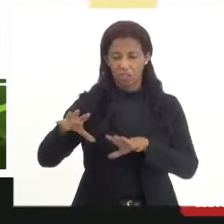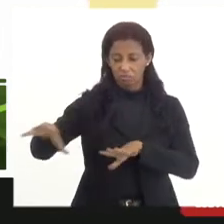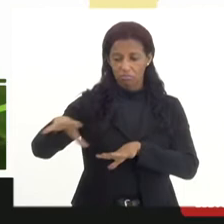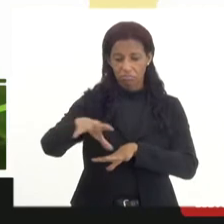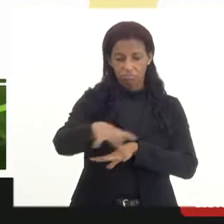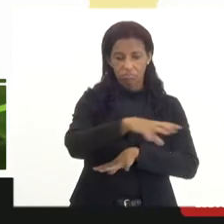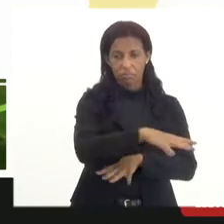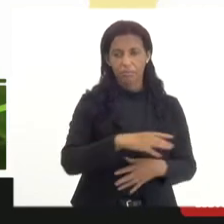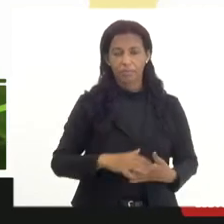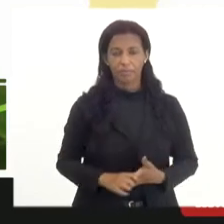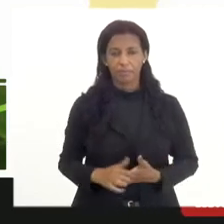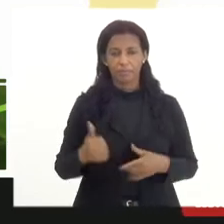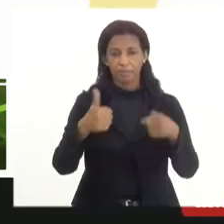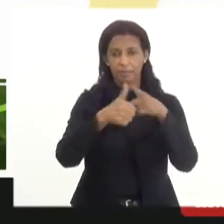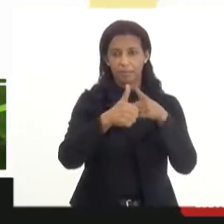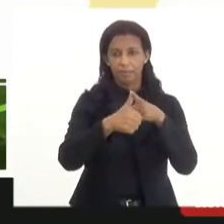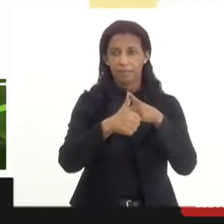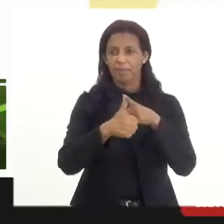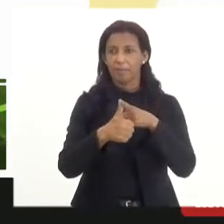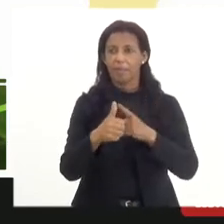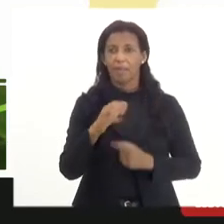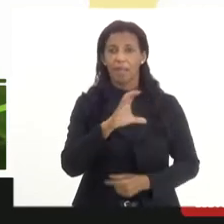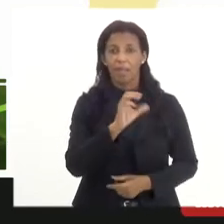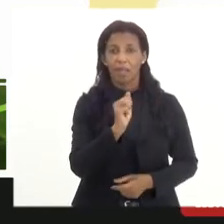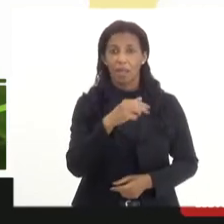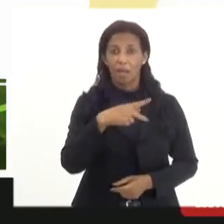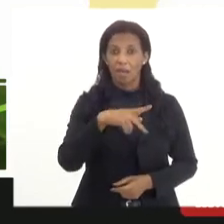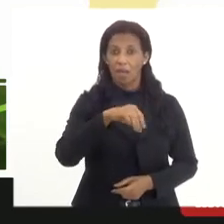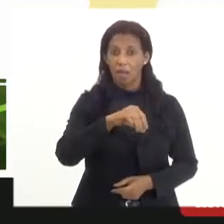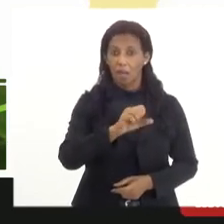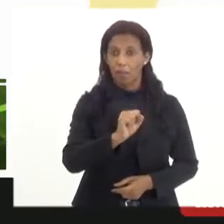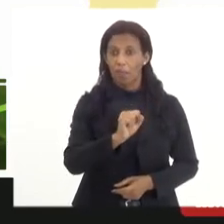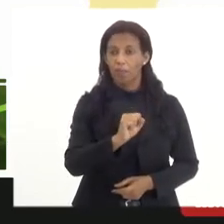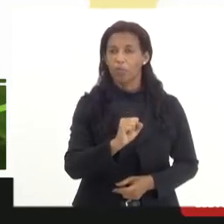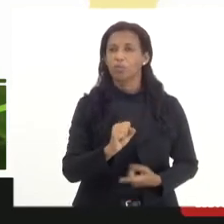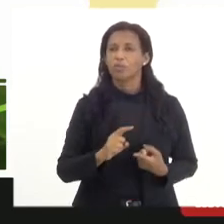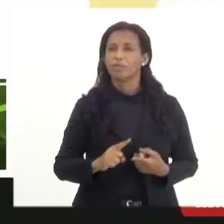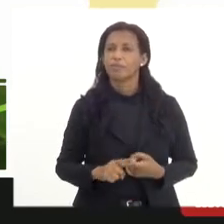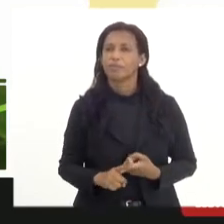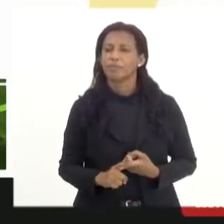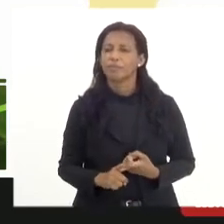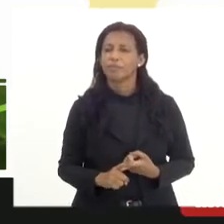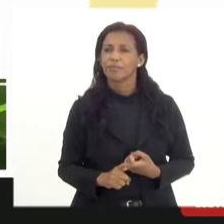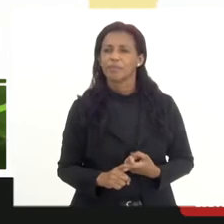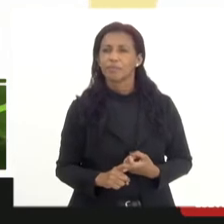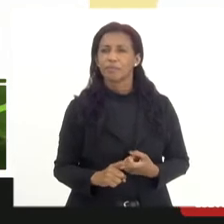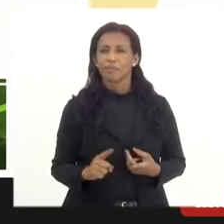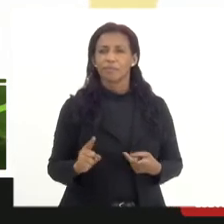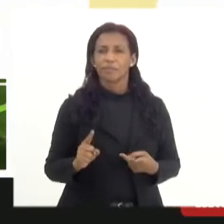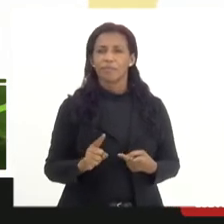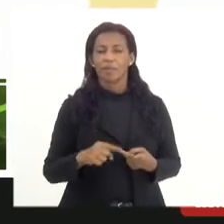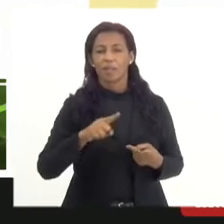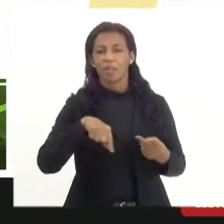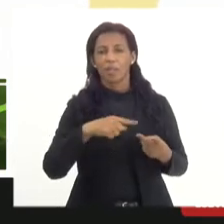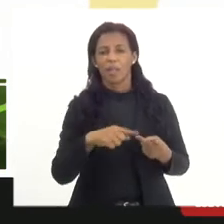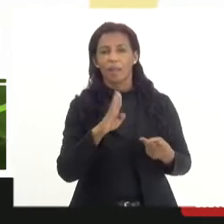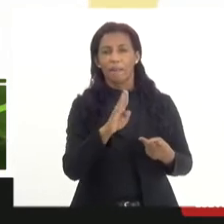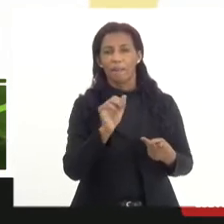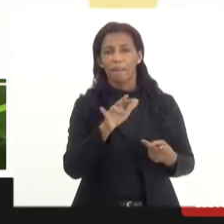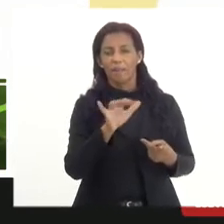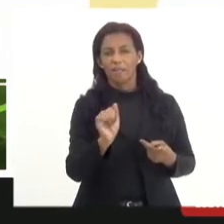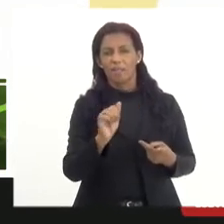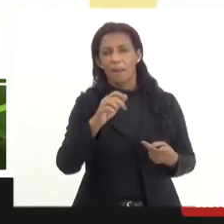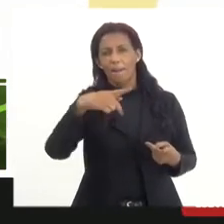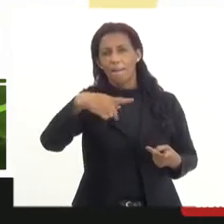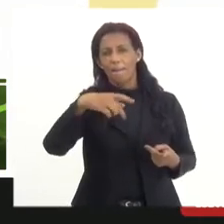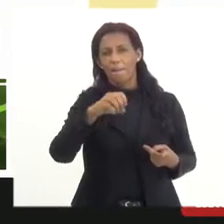áreas. O primeiro sendo esse aqui na Bacia de Campos e Santos, no Sudeste brasileiro. Depois na bacia de Potiguar,